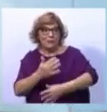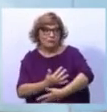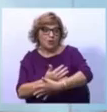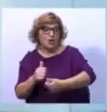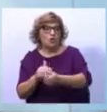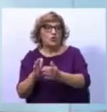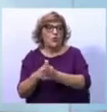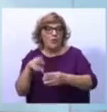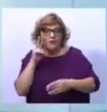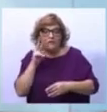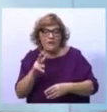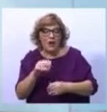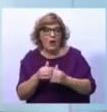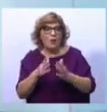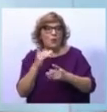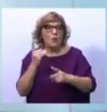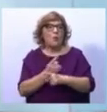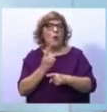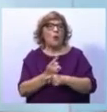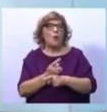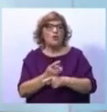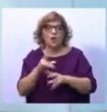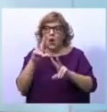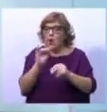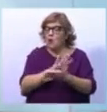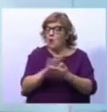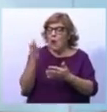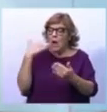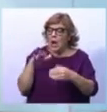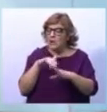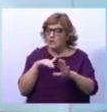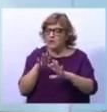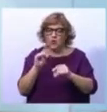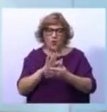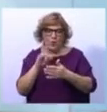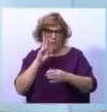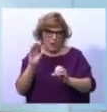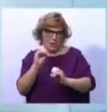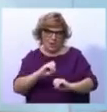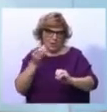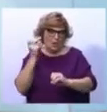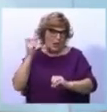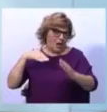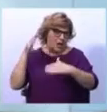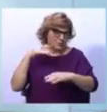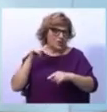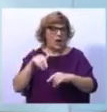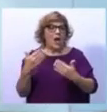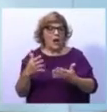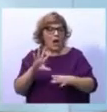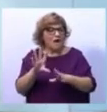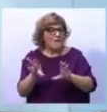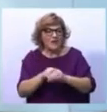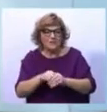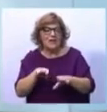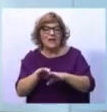foi toda a gente ver, porque aquilo era uma coisa inédita e que não se via há muitos anos atrás e que agora faz